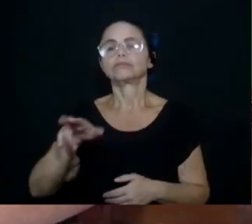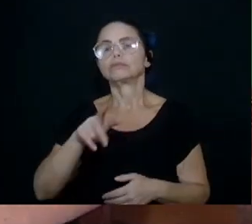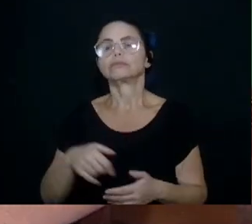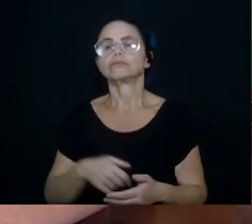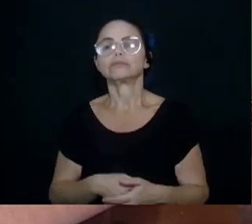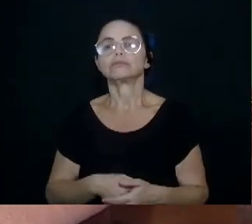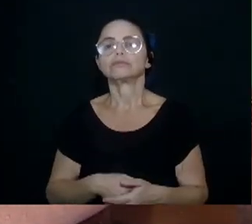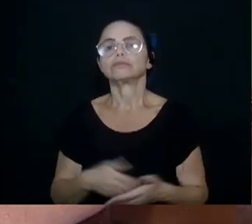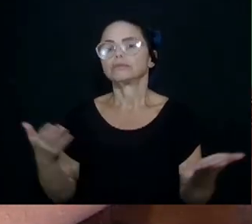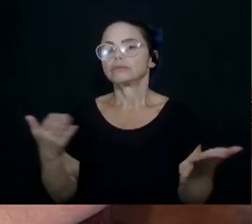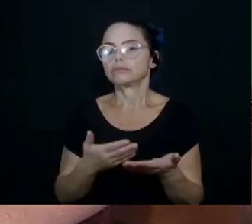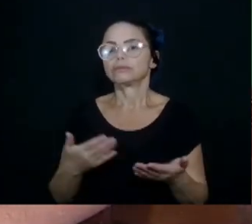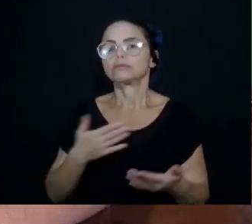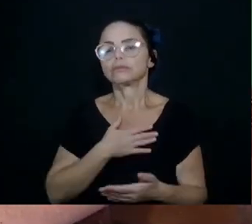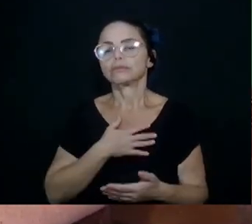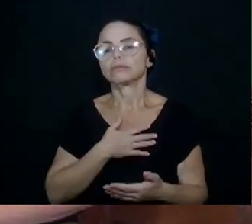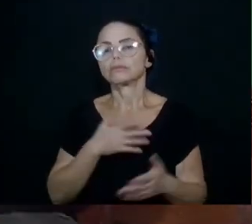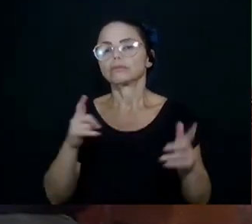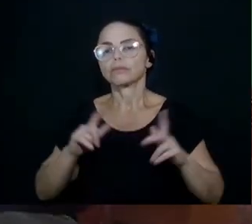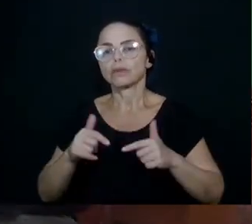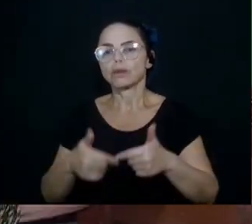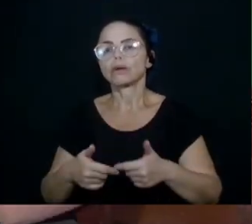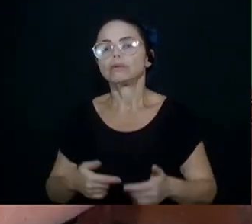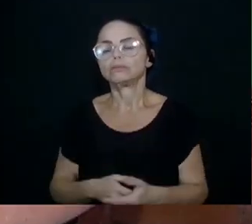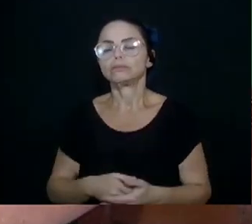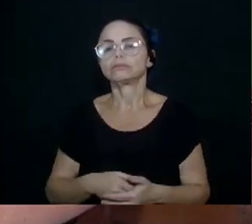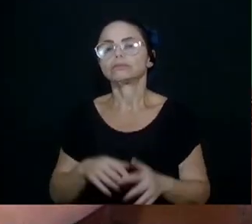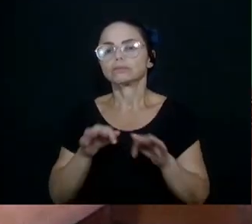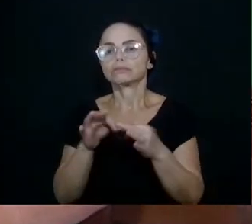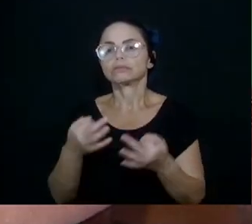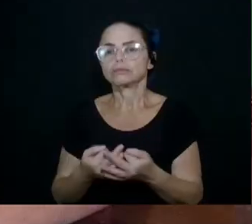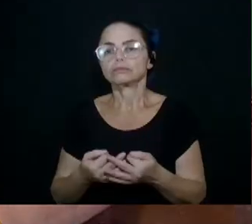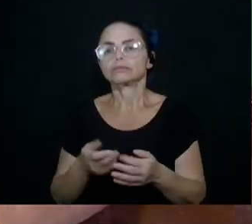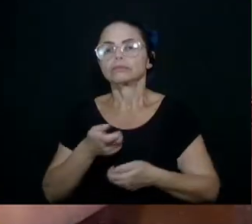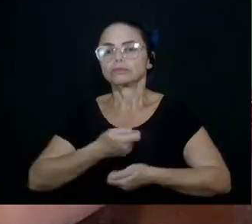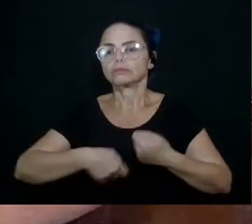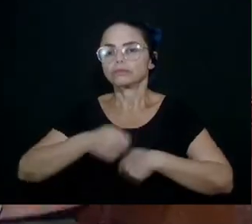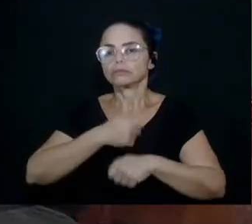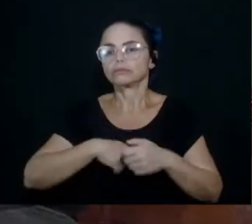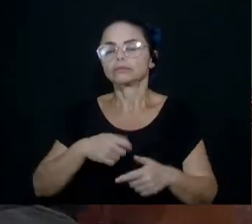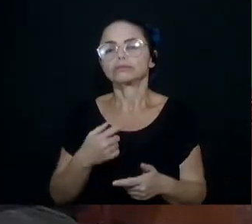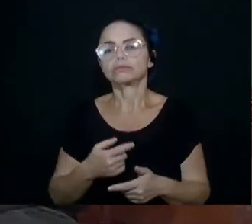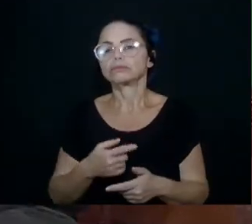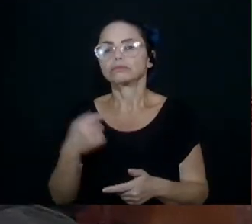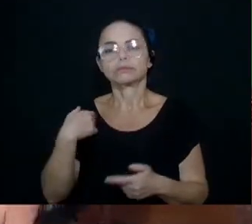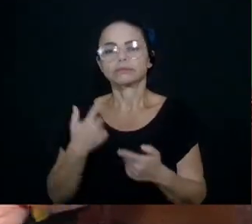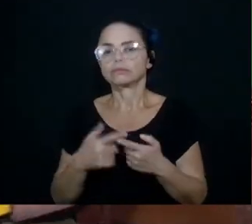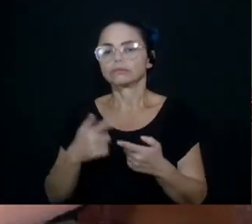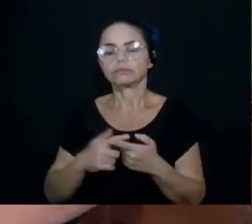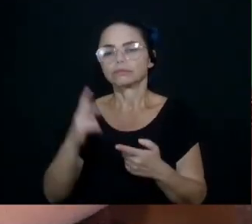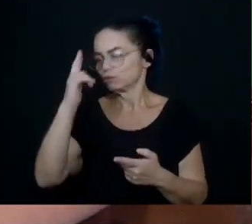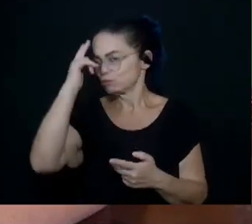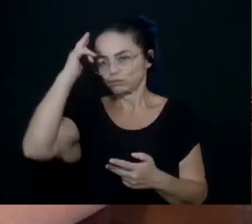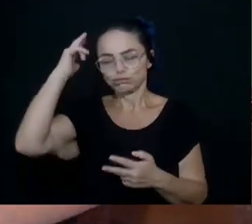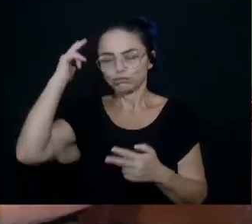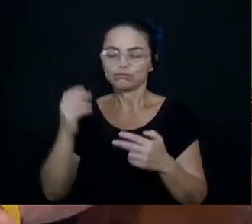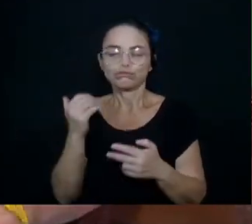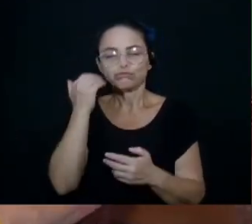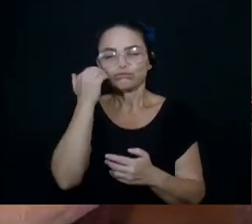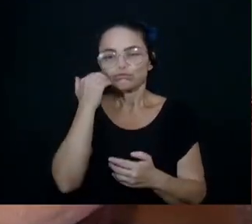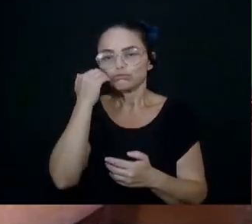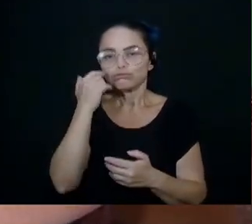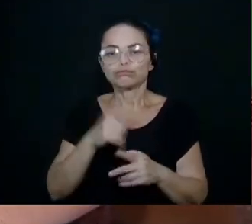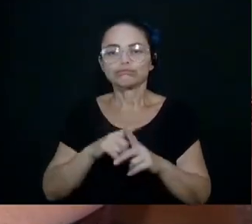hoje eu atuo realmente simplesmente como administrador, porque eu não corto barba, não faço barba nem corto cabelo, mas